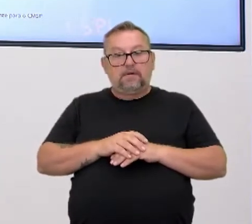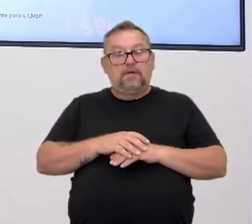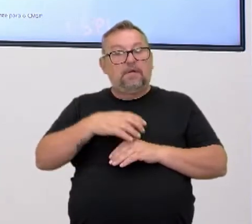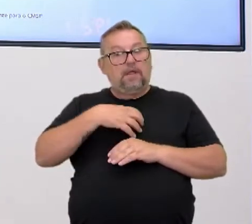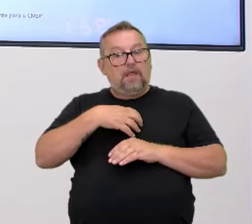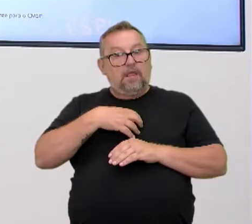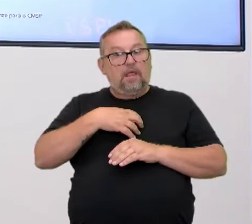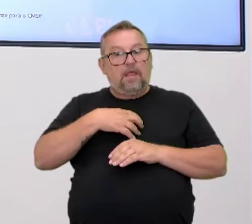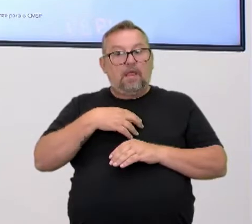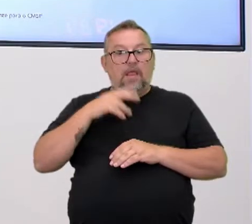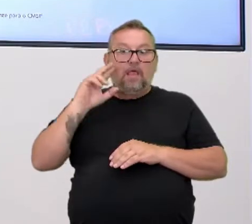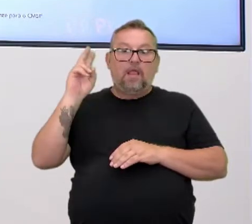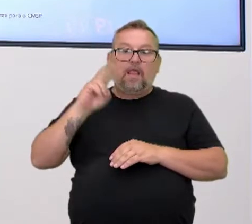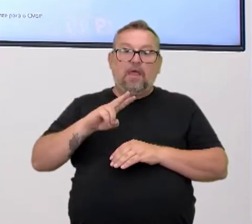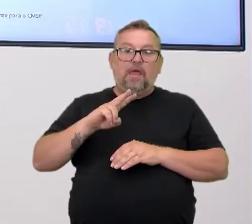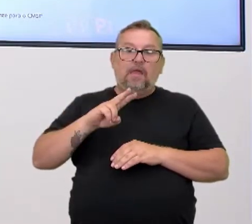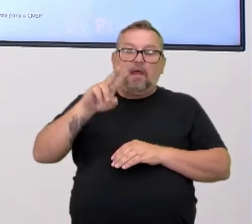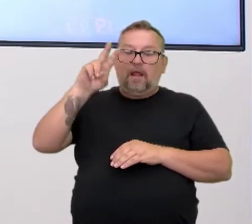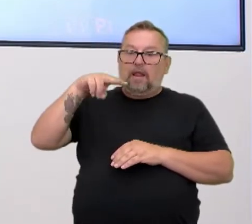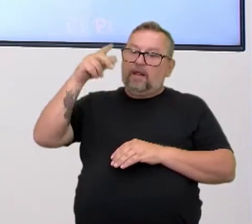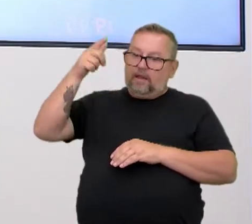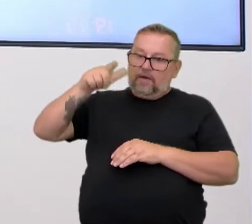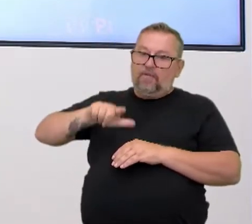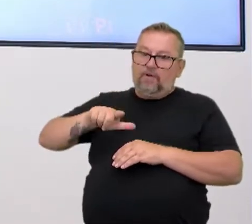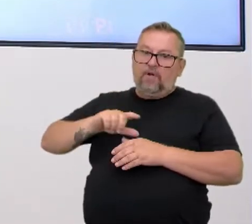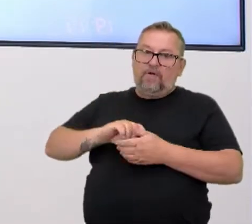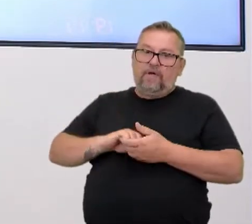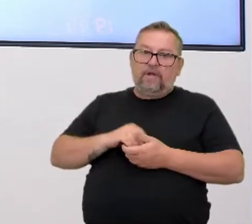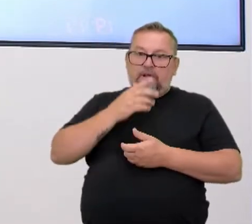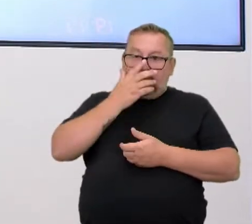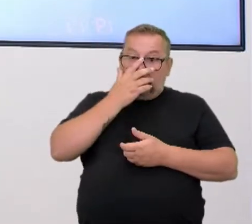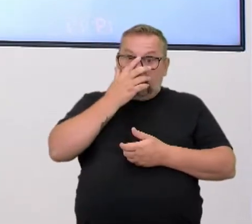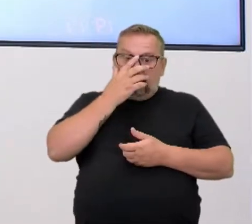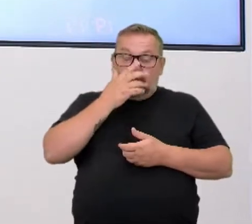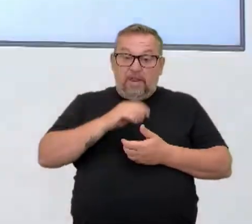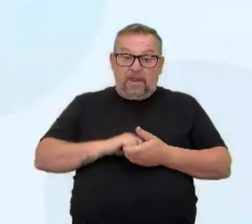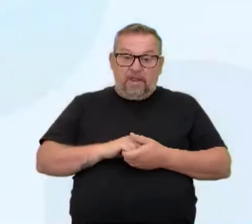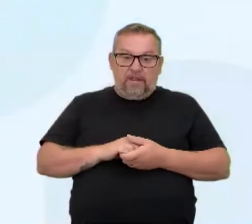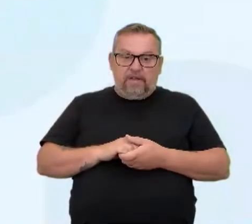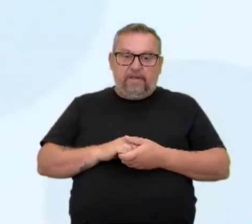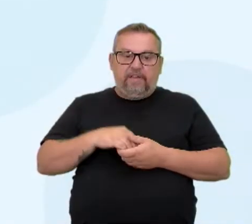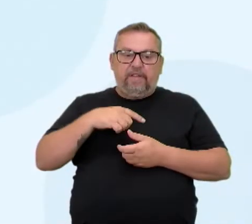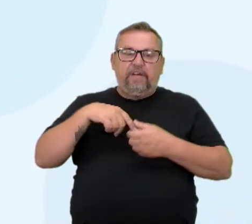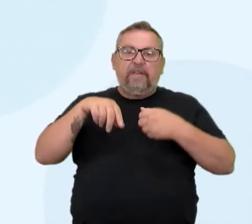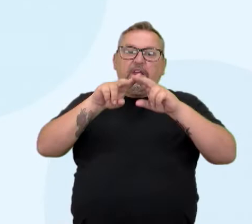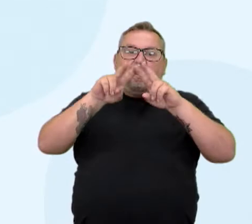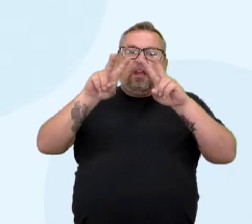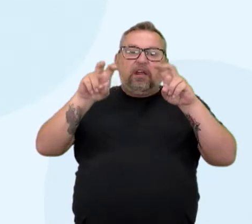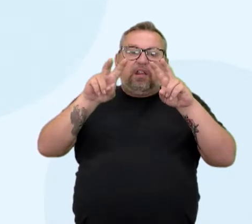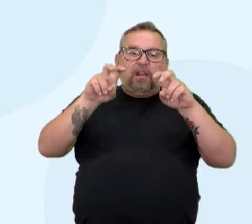diagrama construído para organizar e registrar informações. O mapa mental tem um tema.